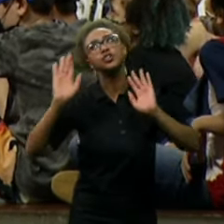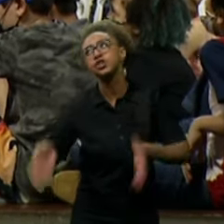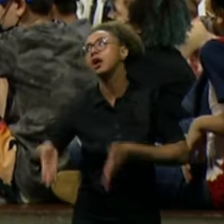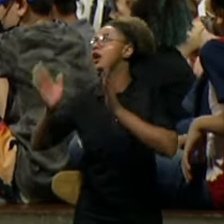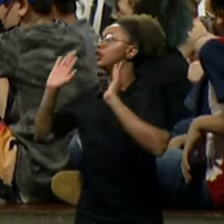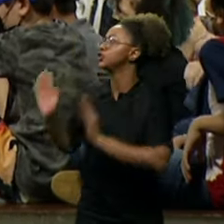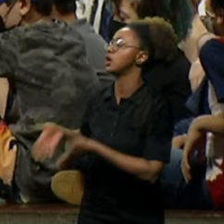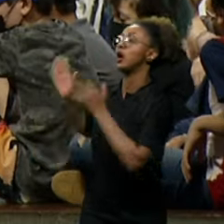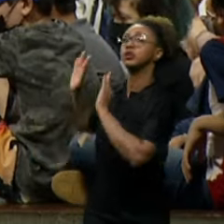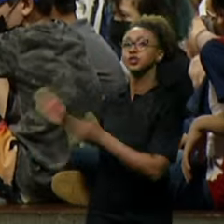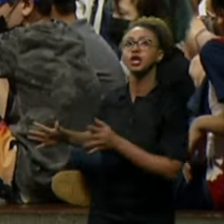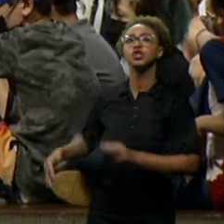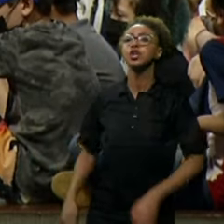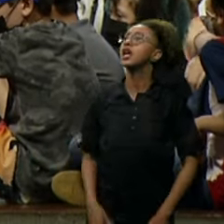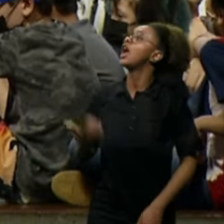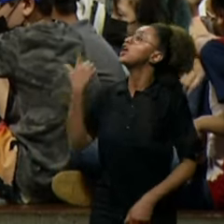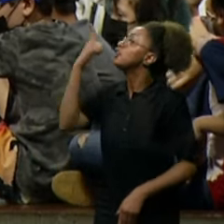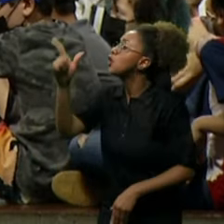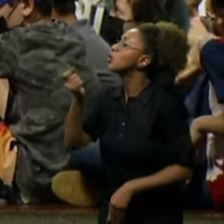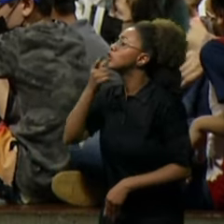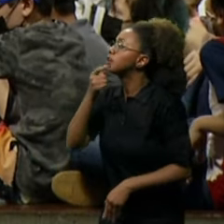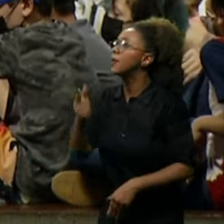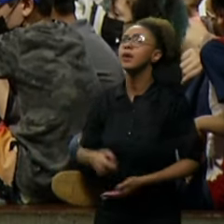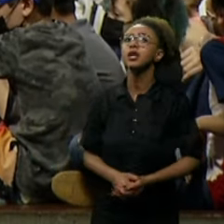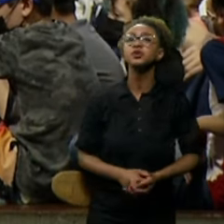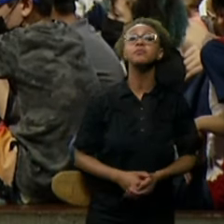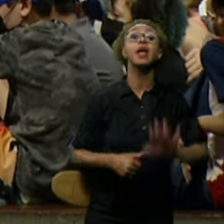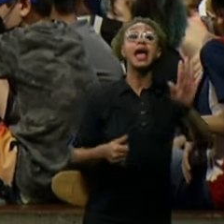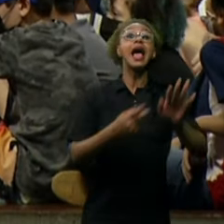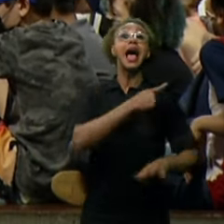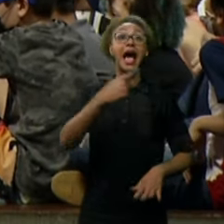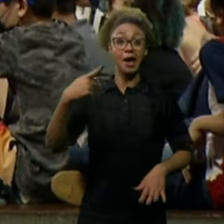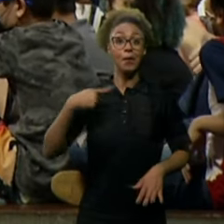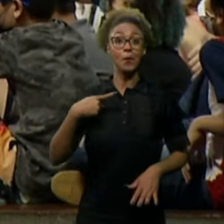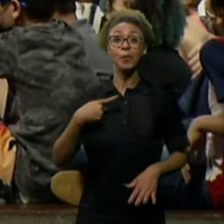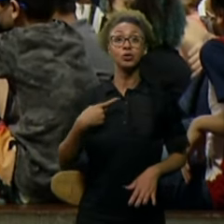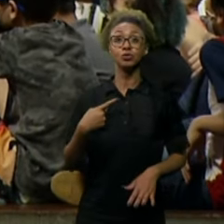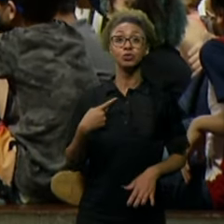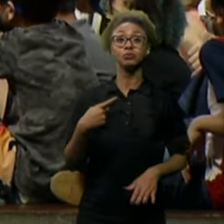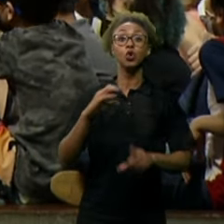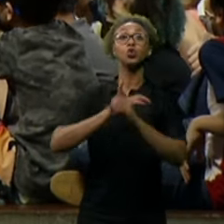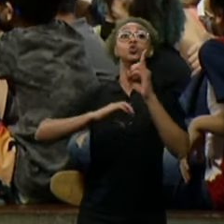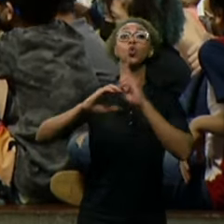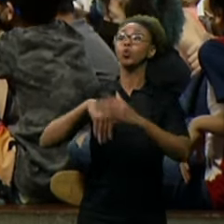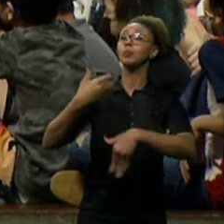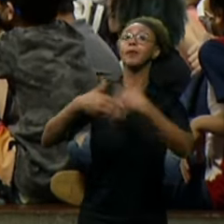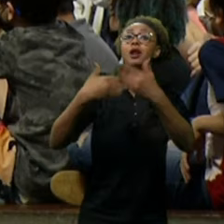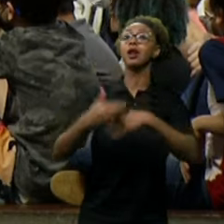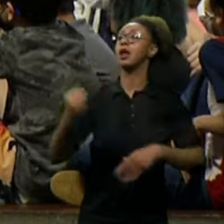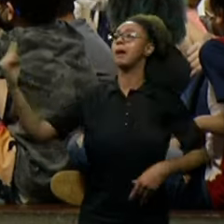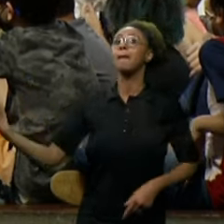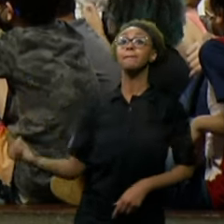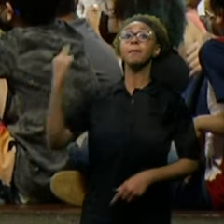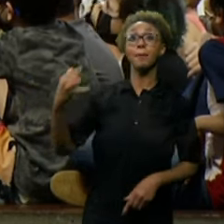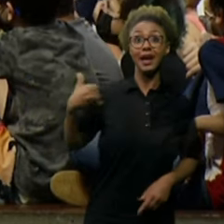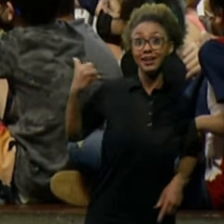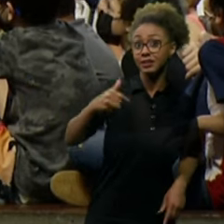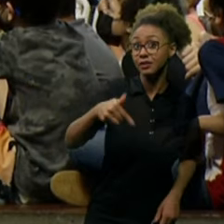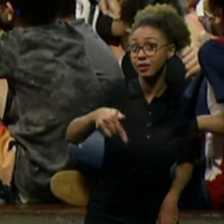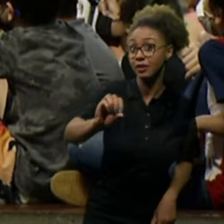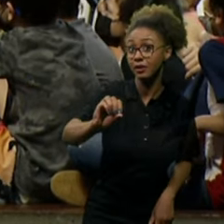Já tomei Já tomei bem mas você que já tomei aí levanta ele não vai Lucco se você tem o